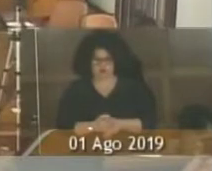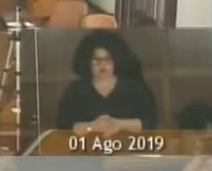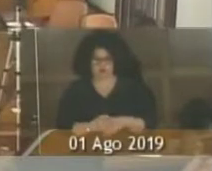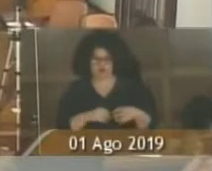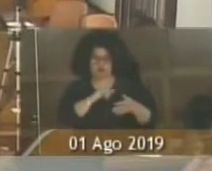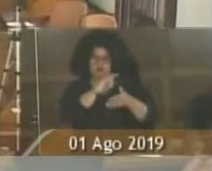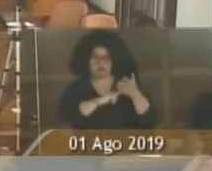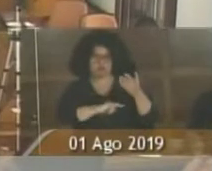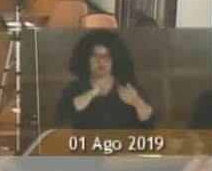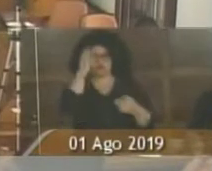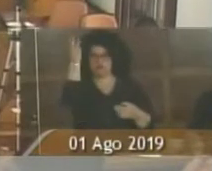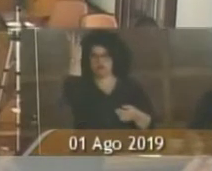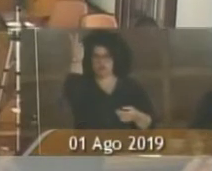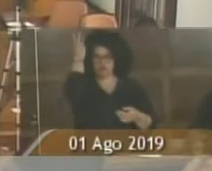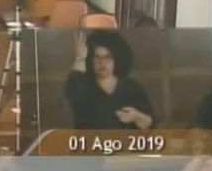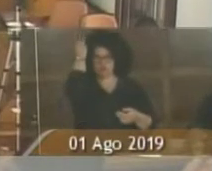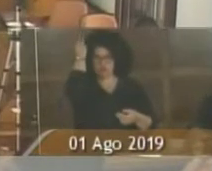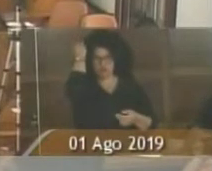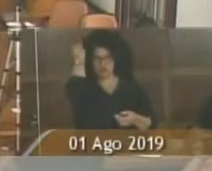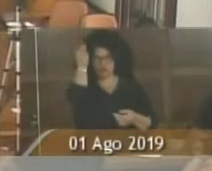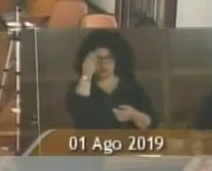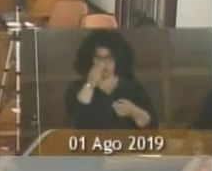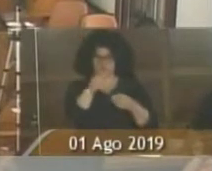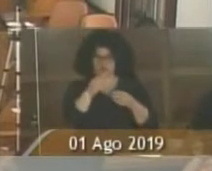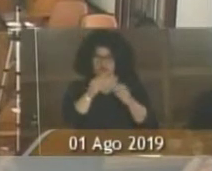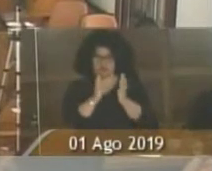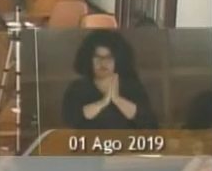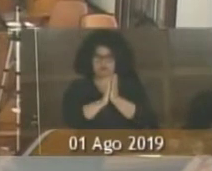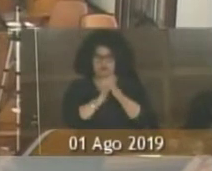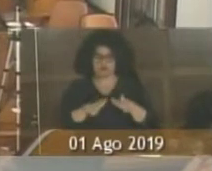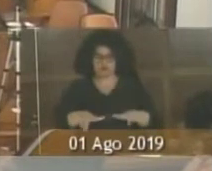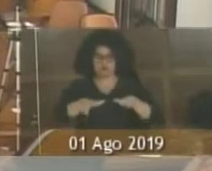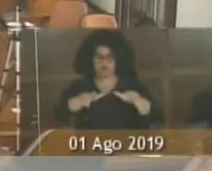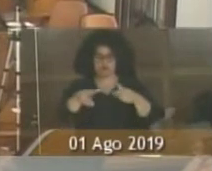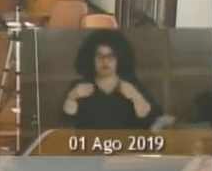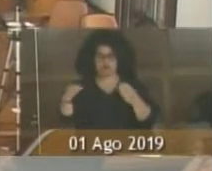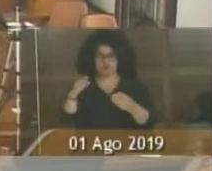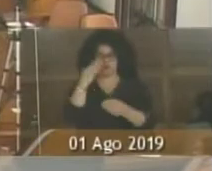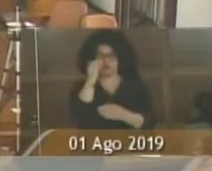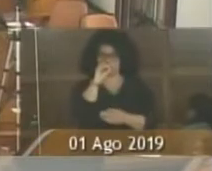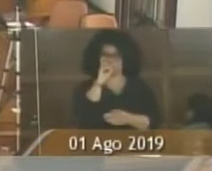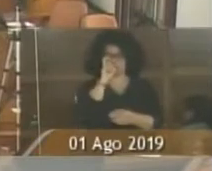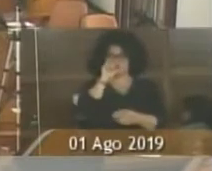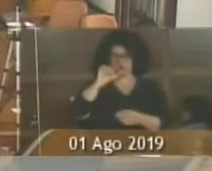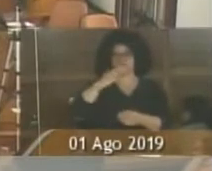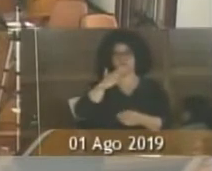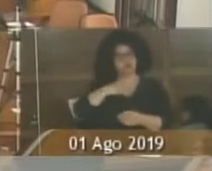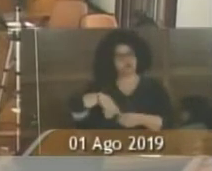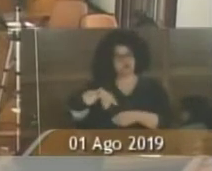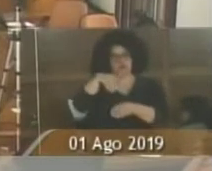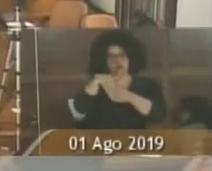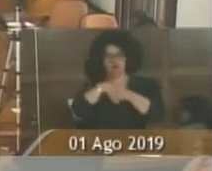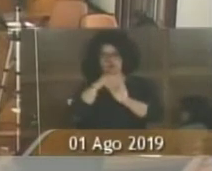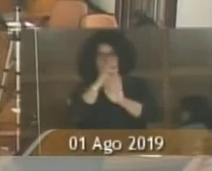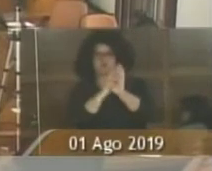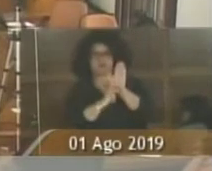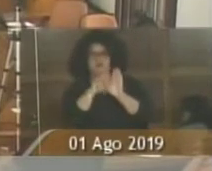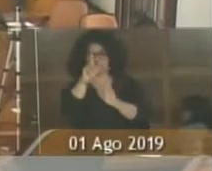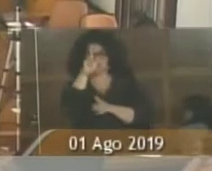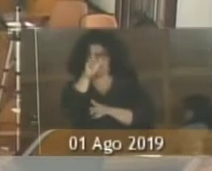Matéria de vereador Marquinhos Coelho. Moção número 059, solicitando à mesa diretora ser votada moção de aplauso ao projeto Ed Show de